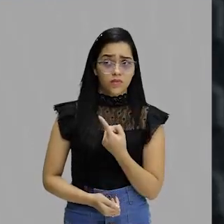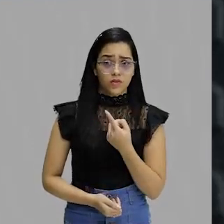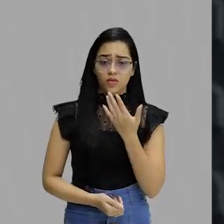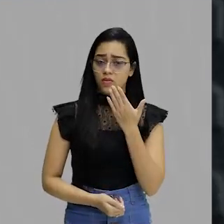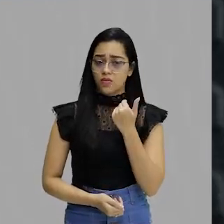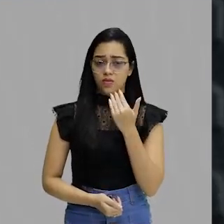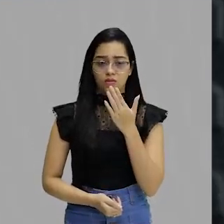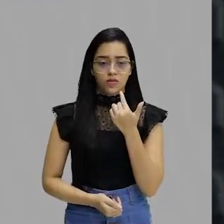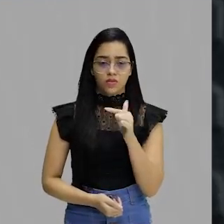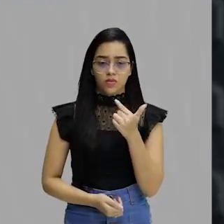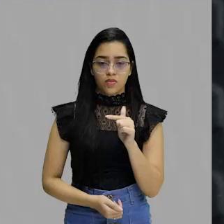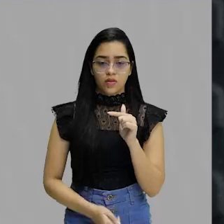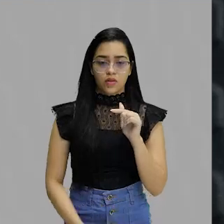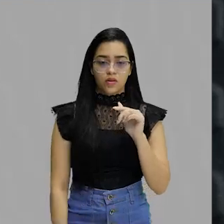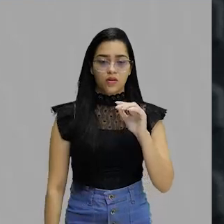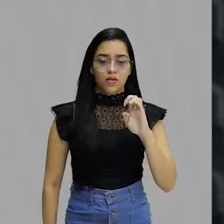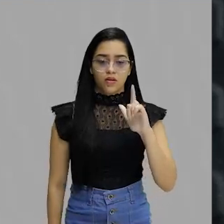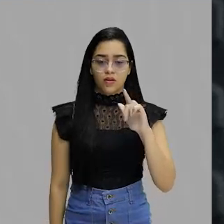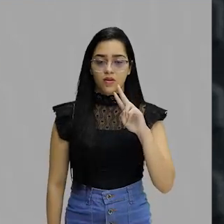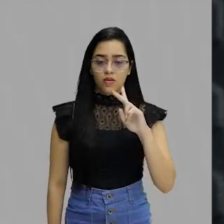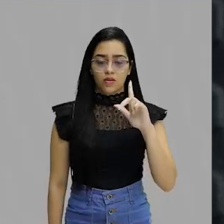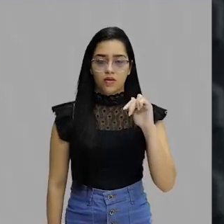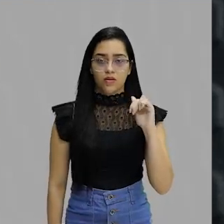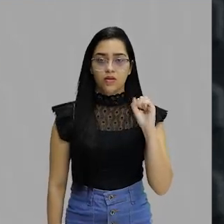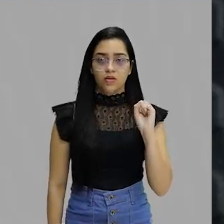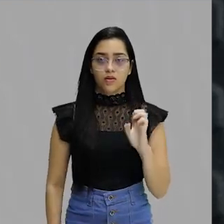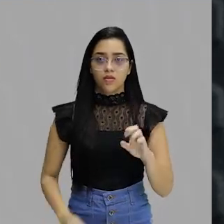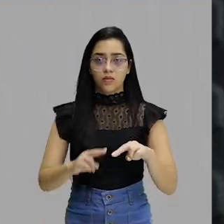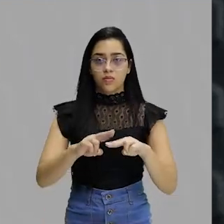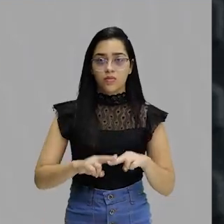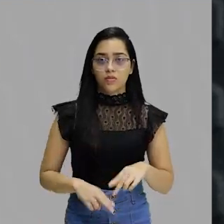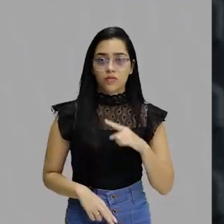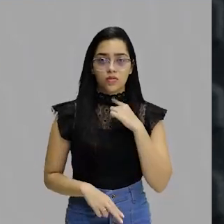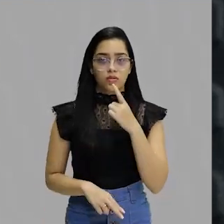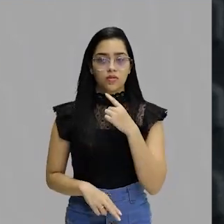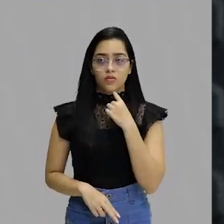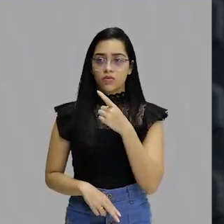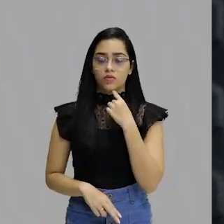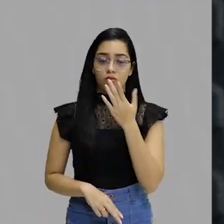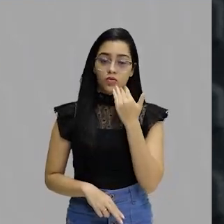nós não produzimos a celulase, certo? E por isso a gente não consegue